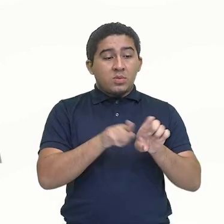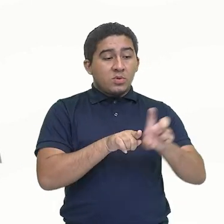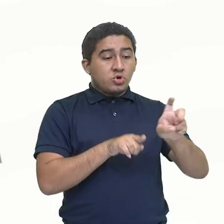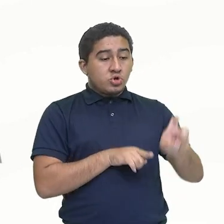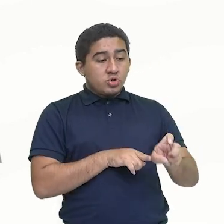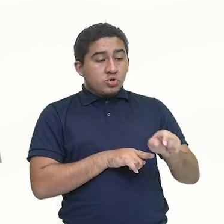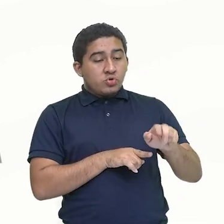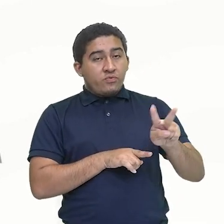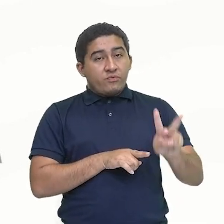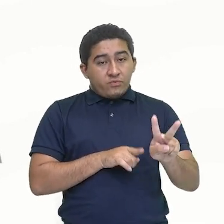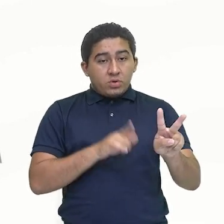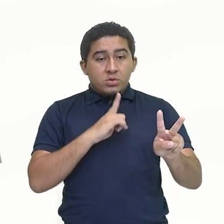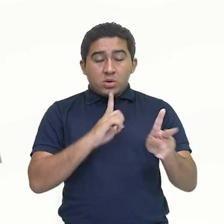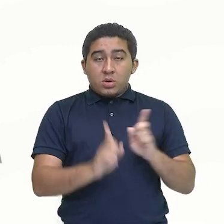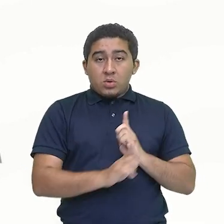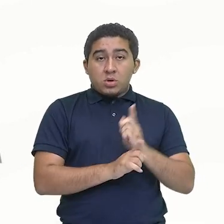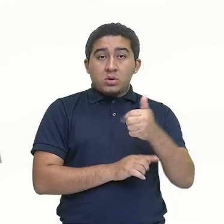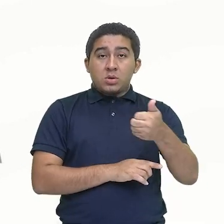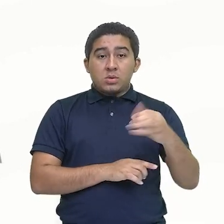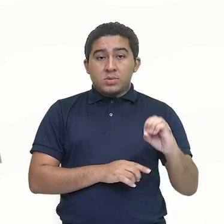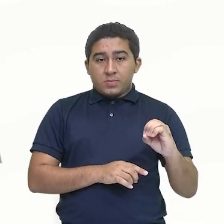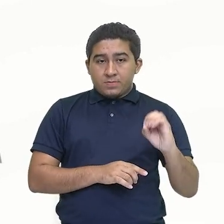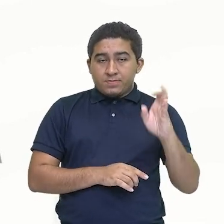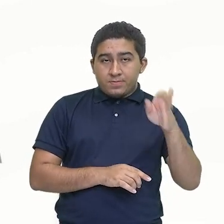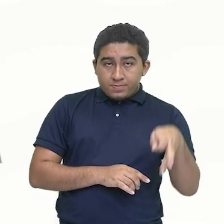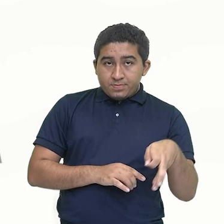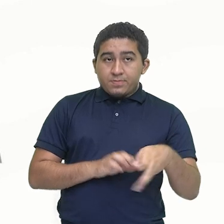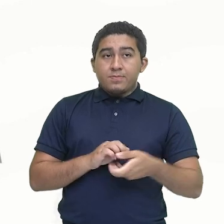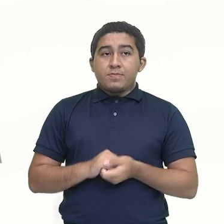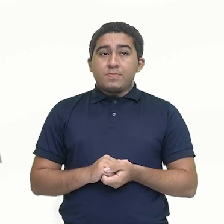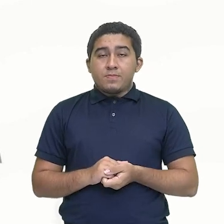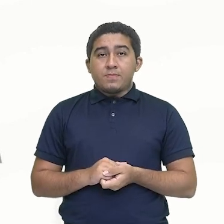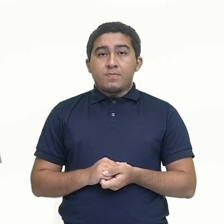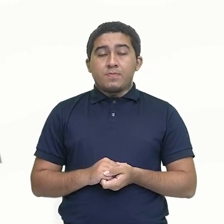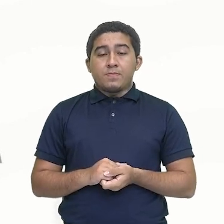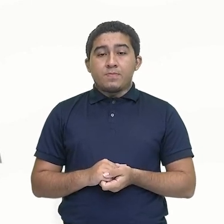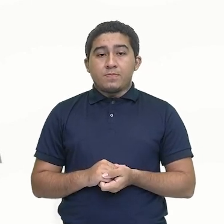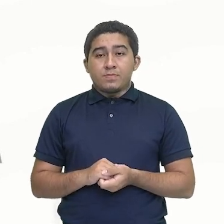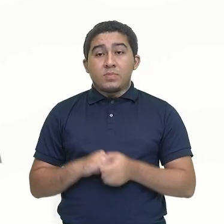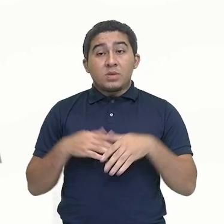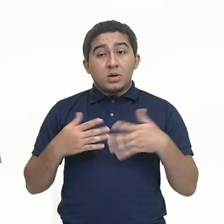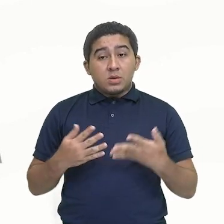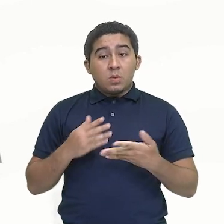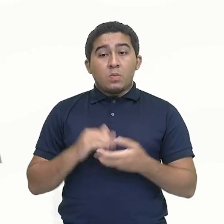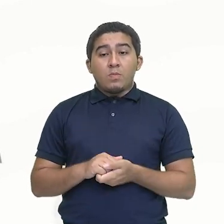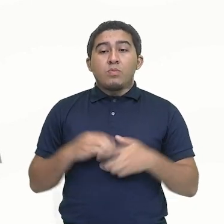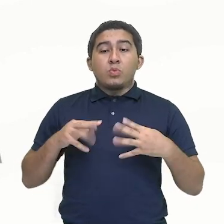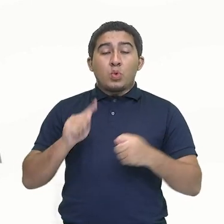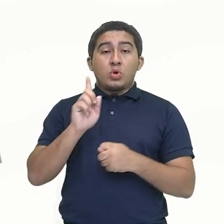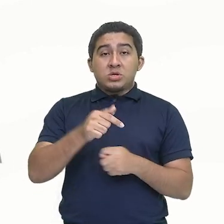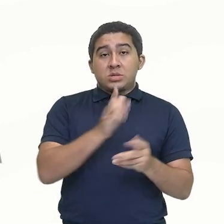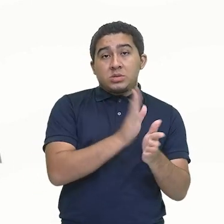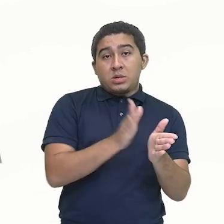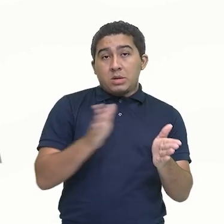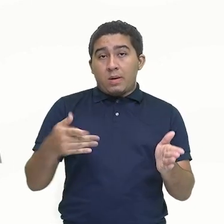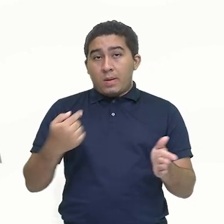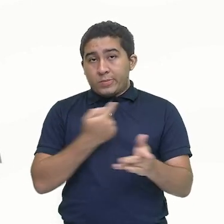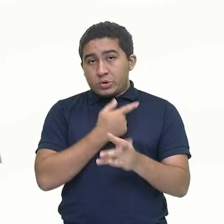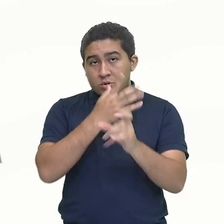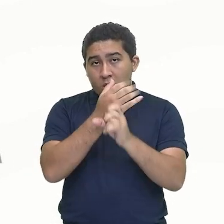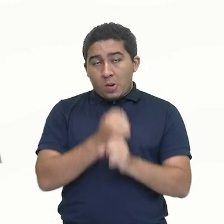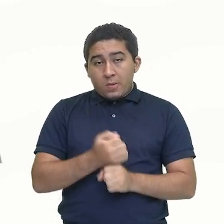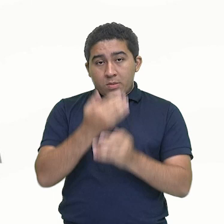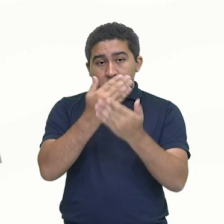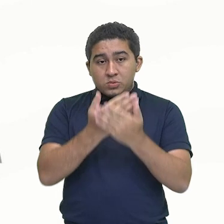do vértice, nós encontramos 10, tá bom? Então, todas essas etapas que nós estamos vendo